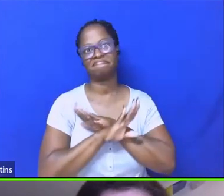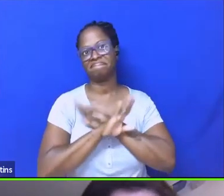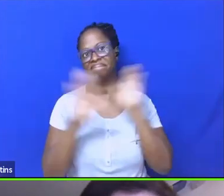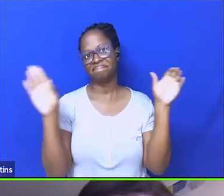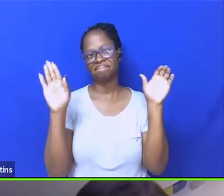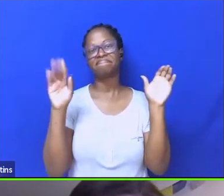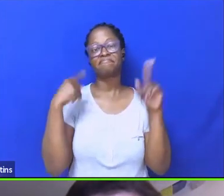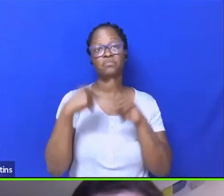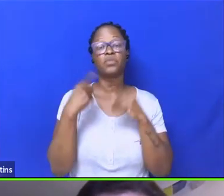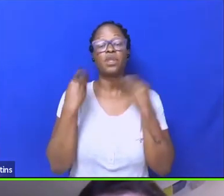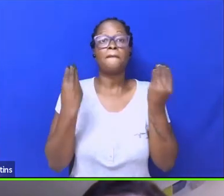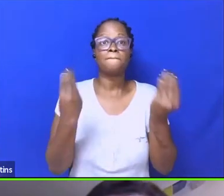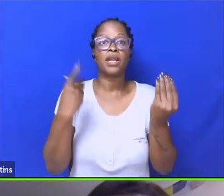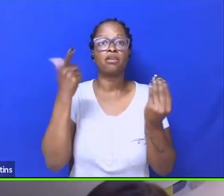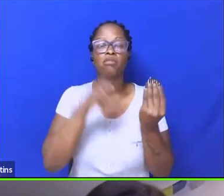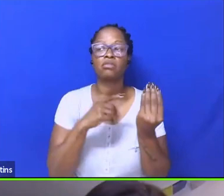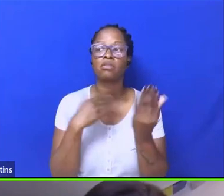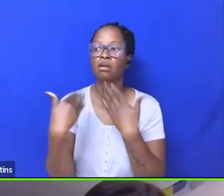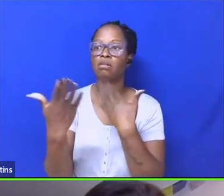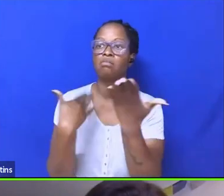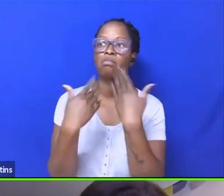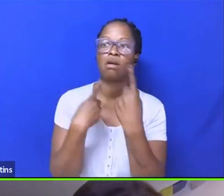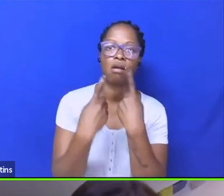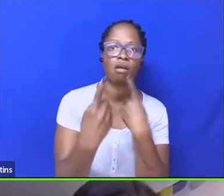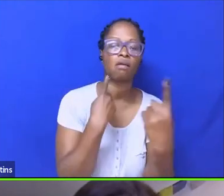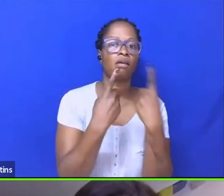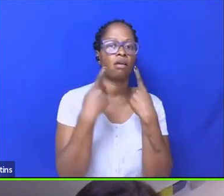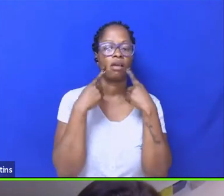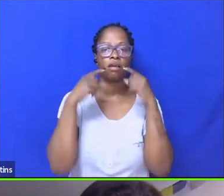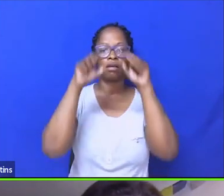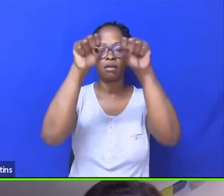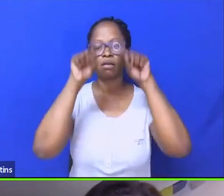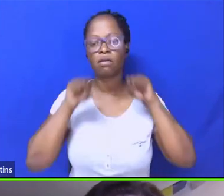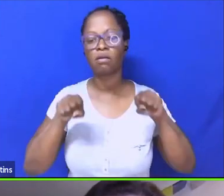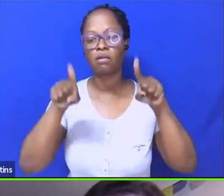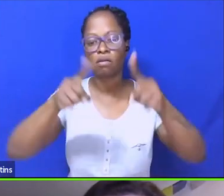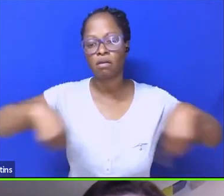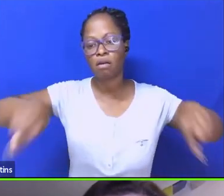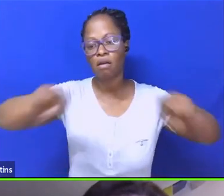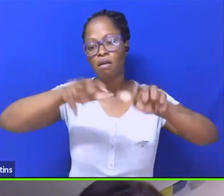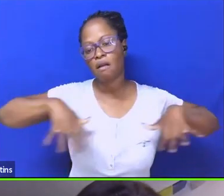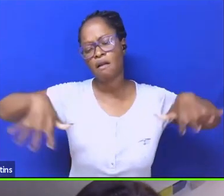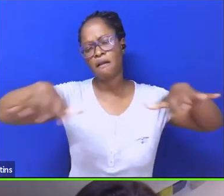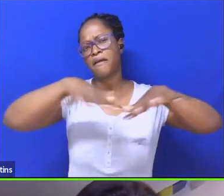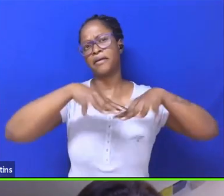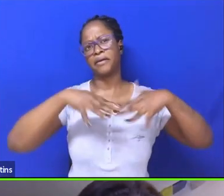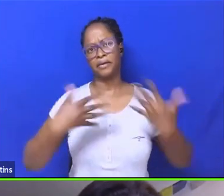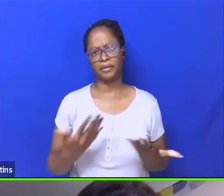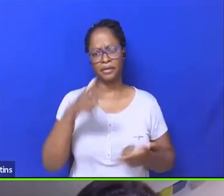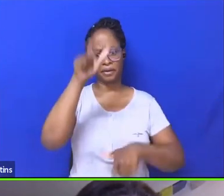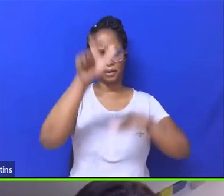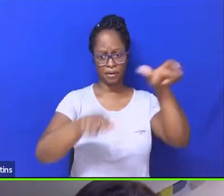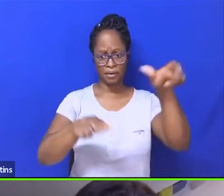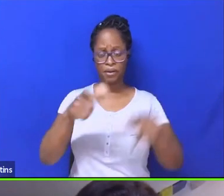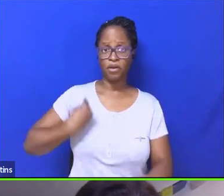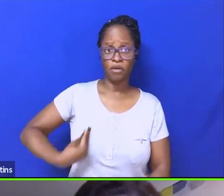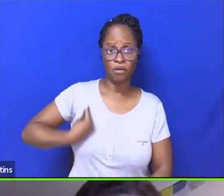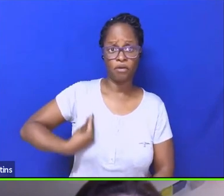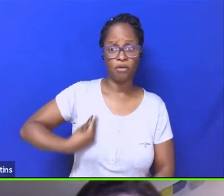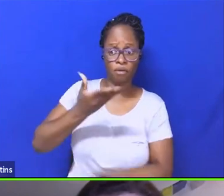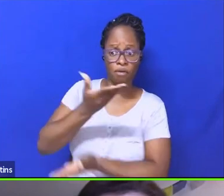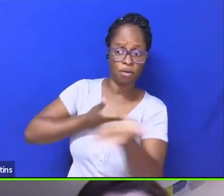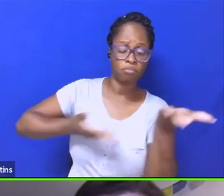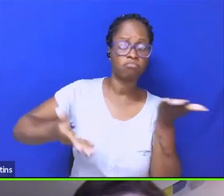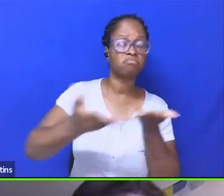para mirar la realidad para hablar con quienes viven esa realidad e empecé a hacer un proceso de